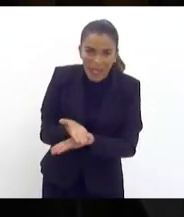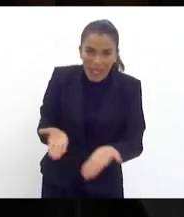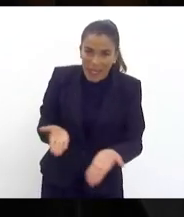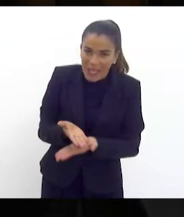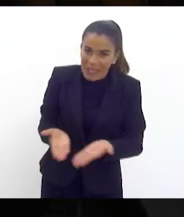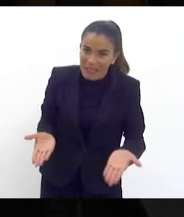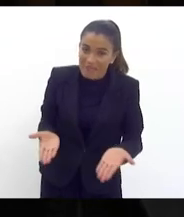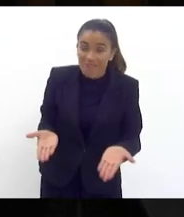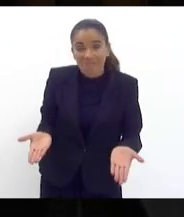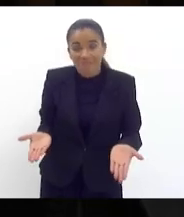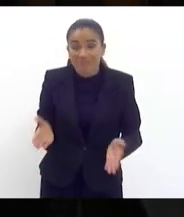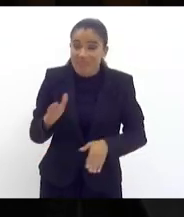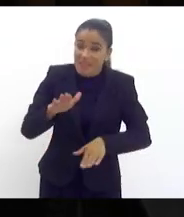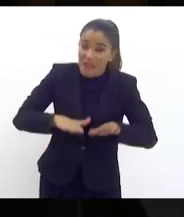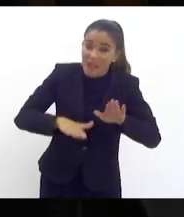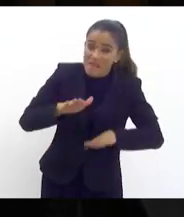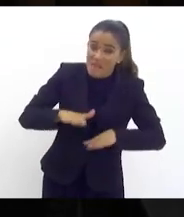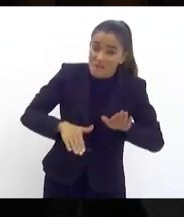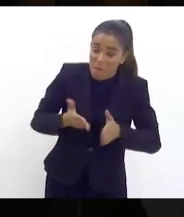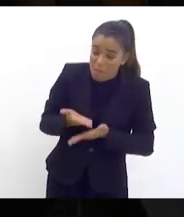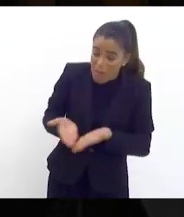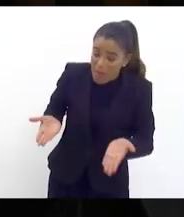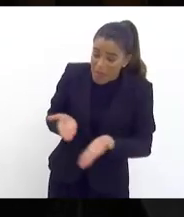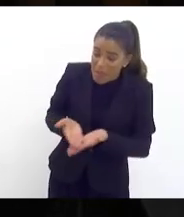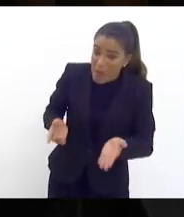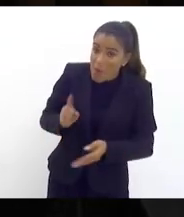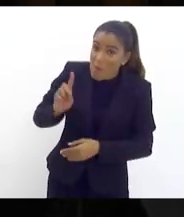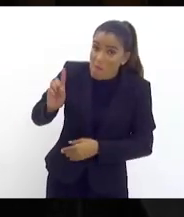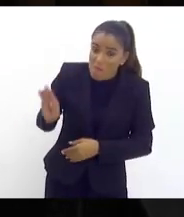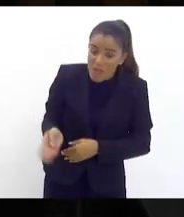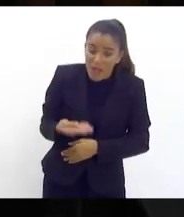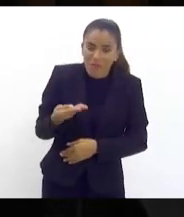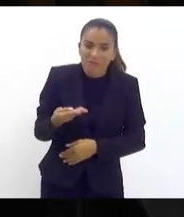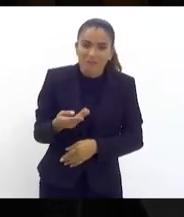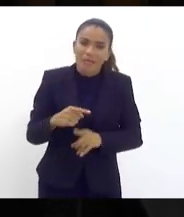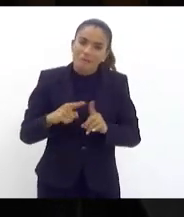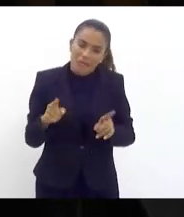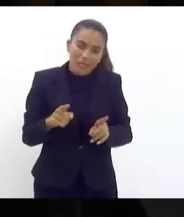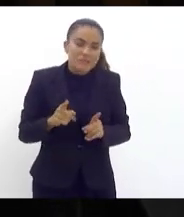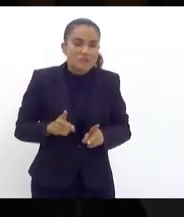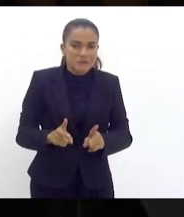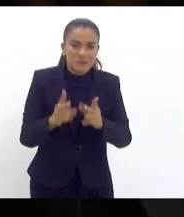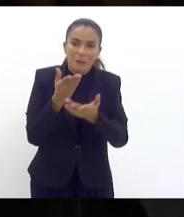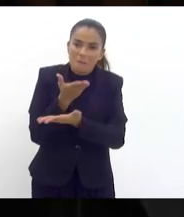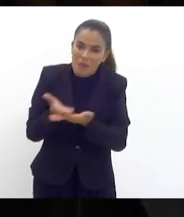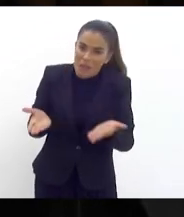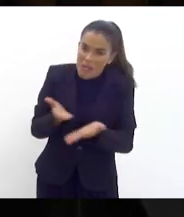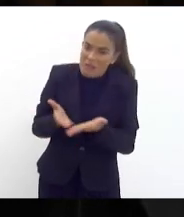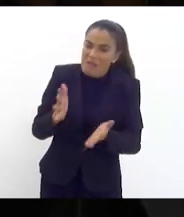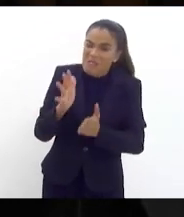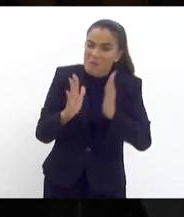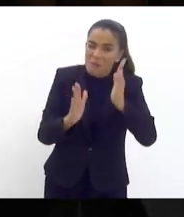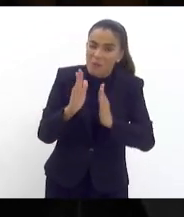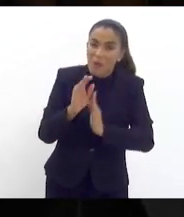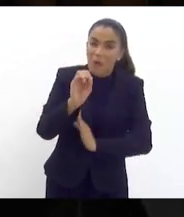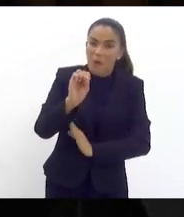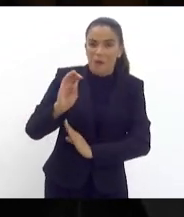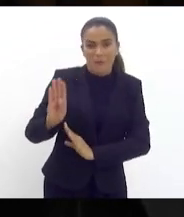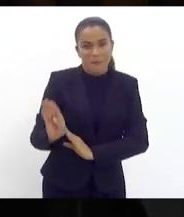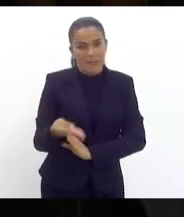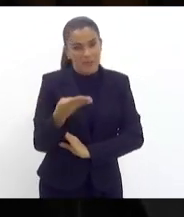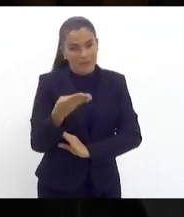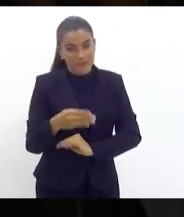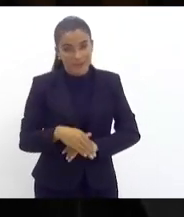Talvez percamos menos 1 bilhão, mas estaremos perdendo na casa dos 8 bilhões de reais.